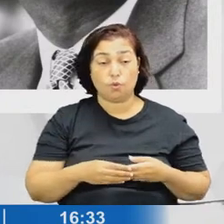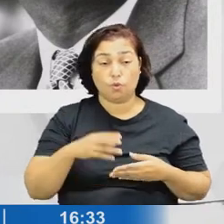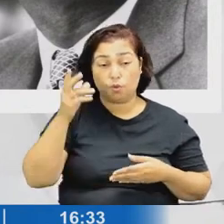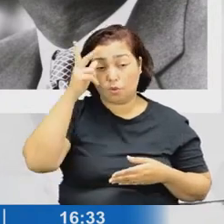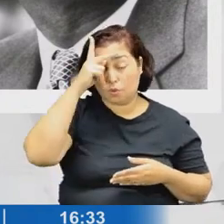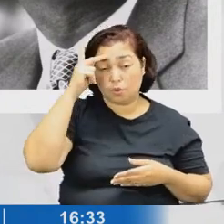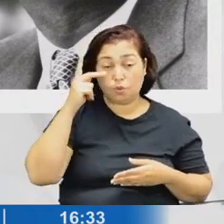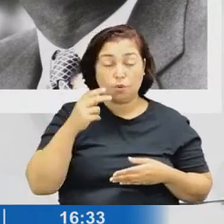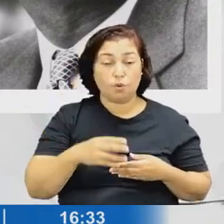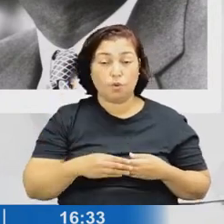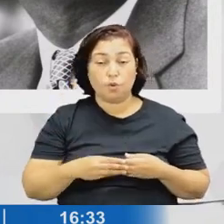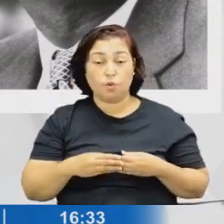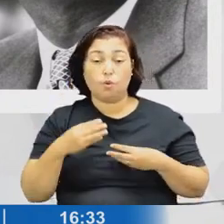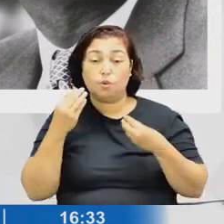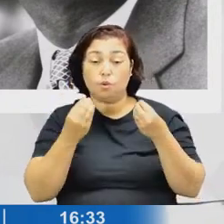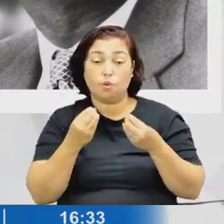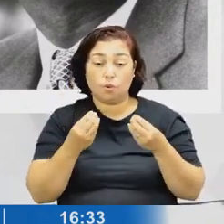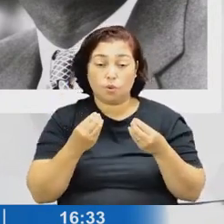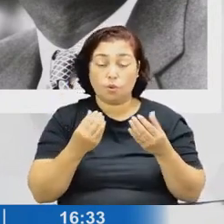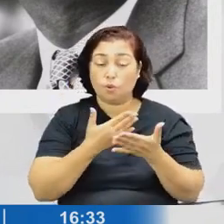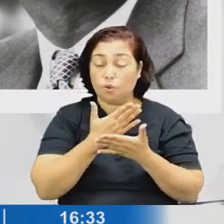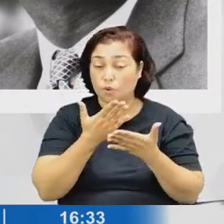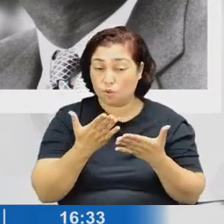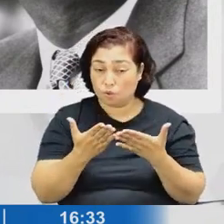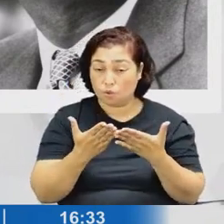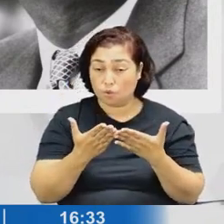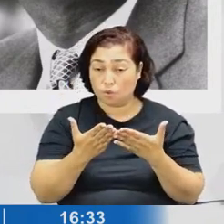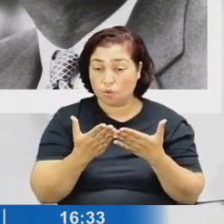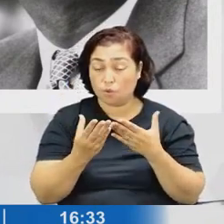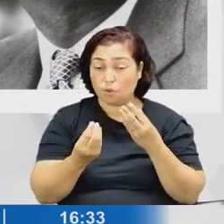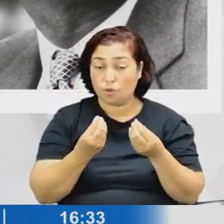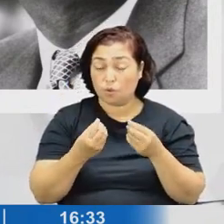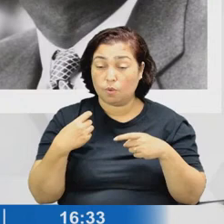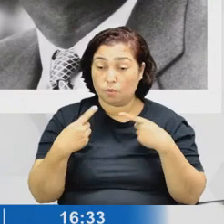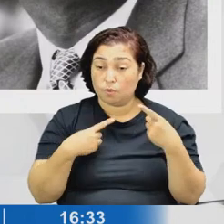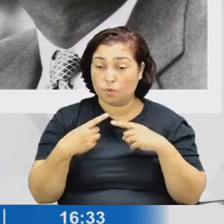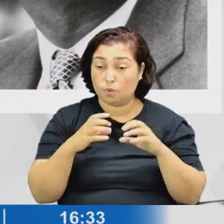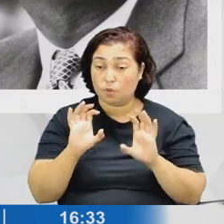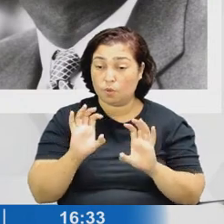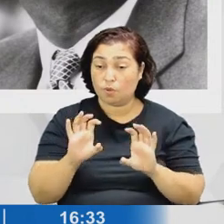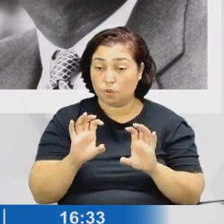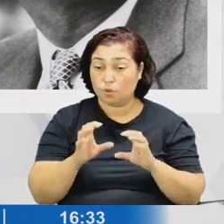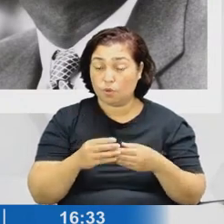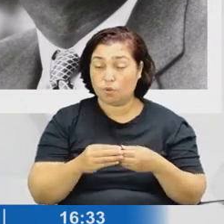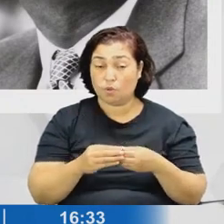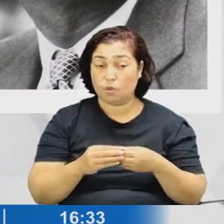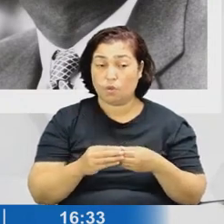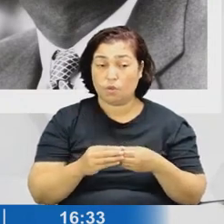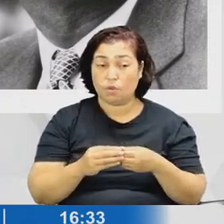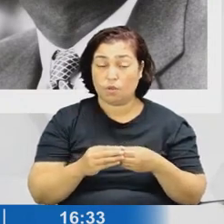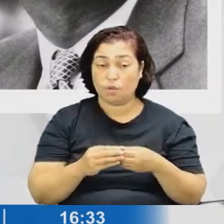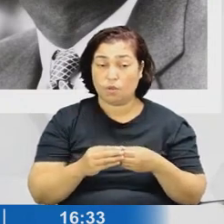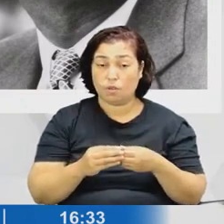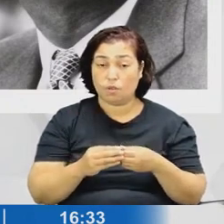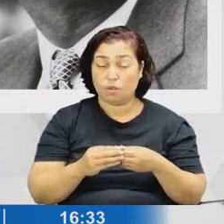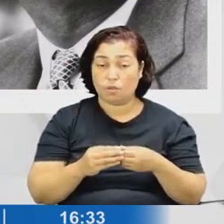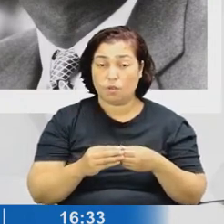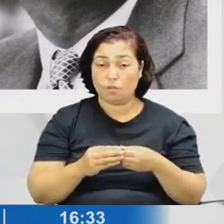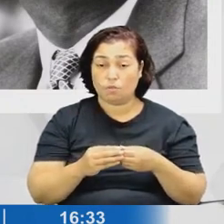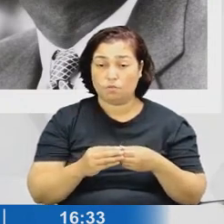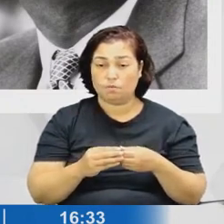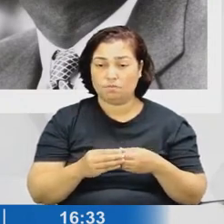orbitam em volta dela como se ela fosse a gravidade tem muito político que é assim né que é um sol e tal é o charme ele